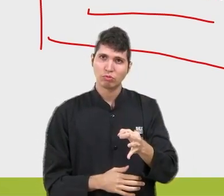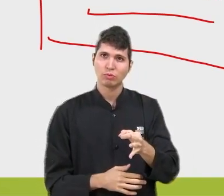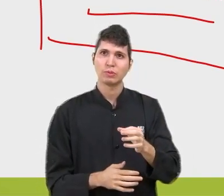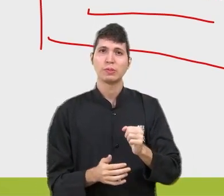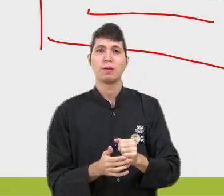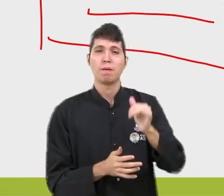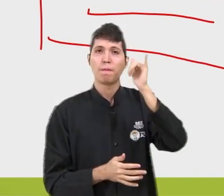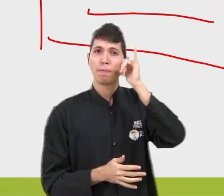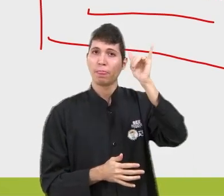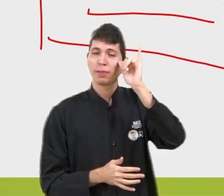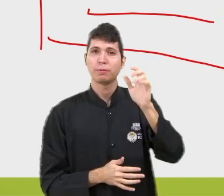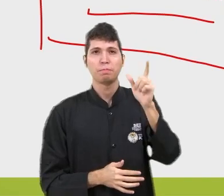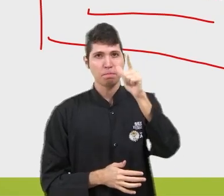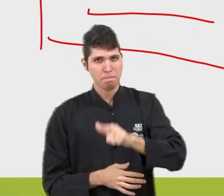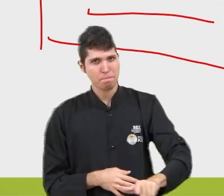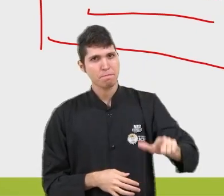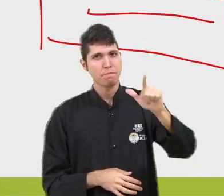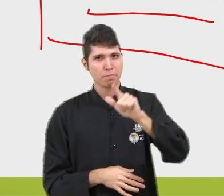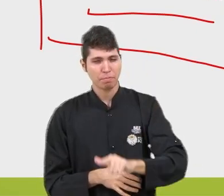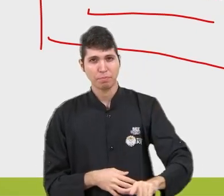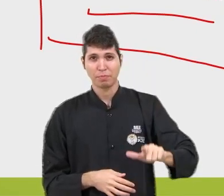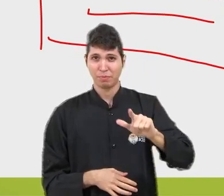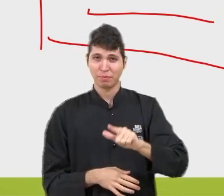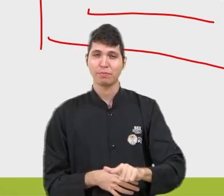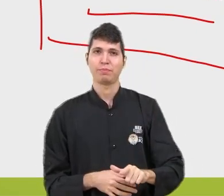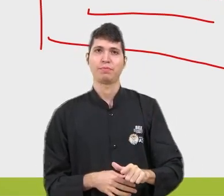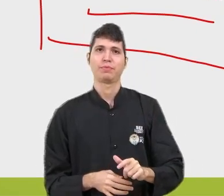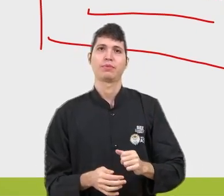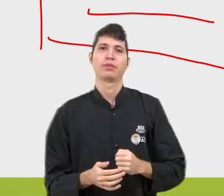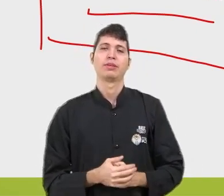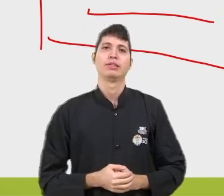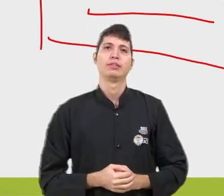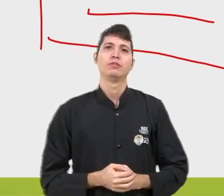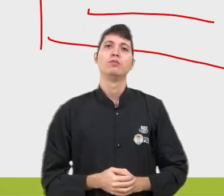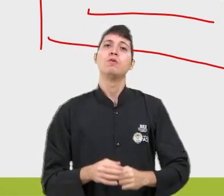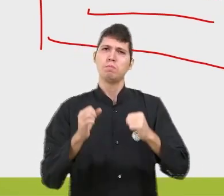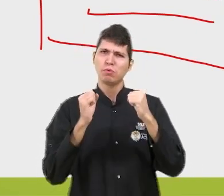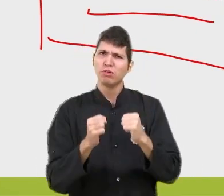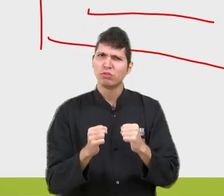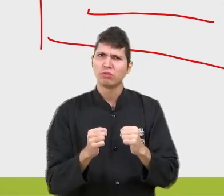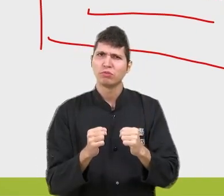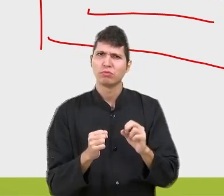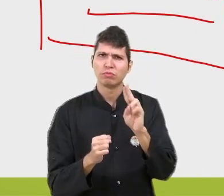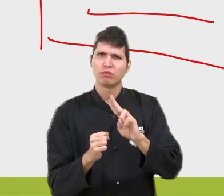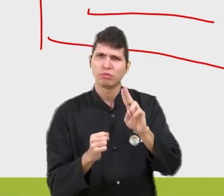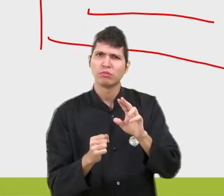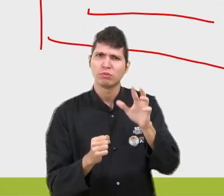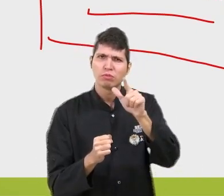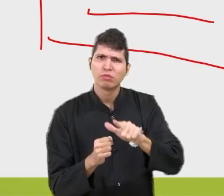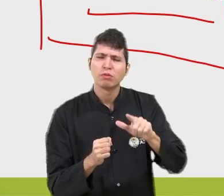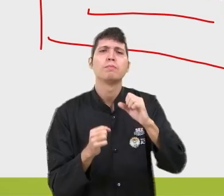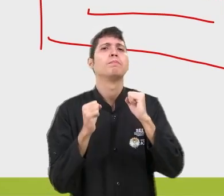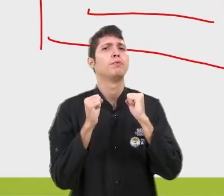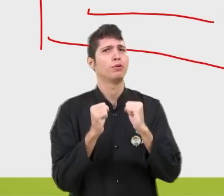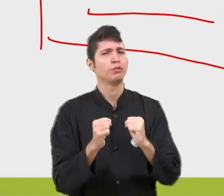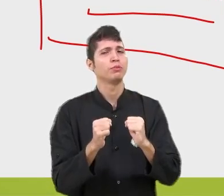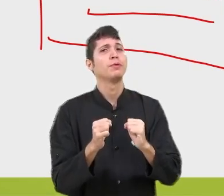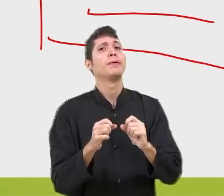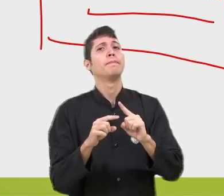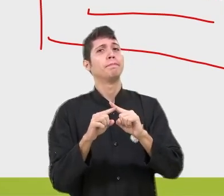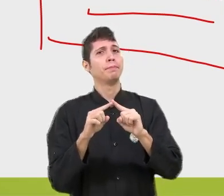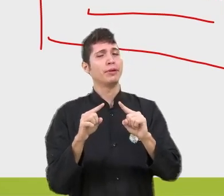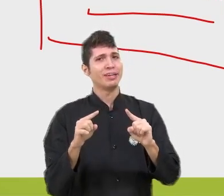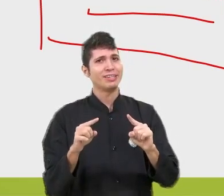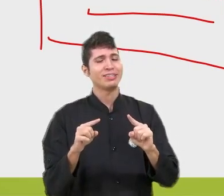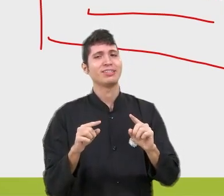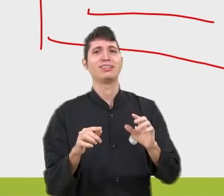evitar repetições de palavras em excesso. Ou seja, você pode fazer a repetição? Pode, mas não em excesso. A